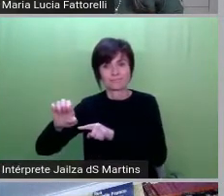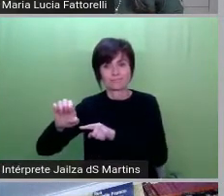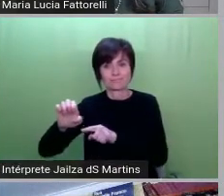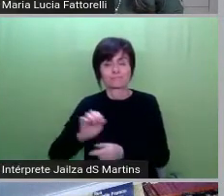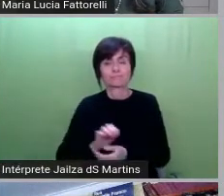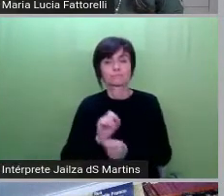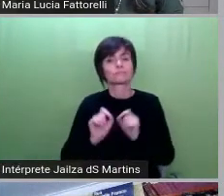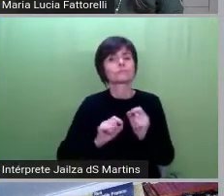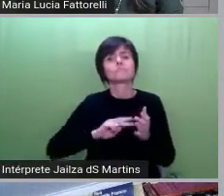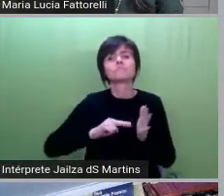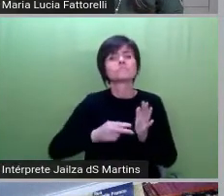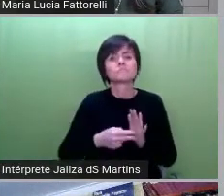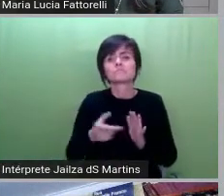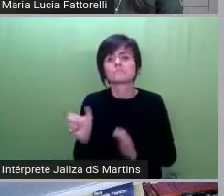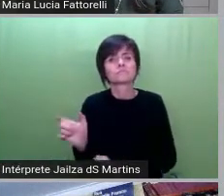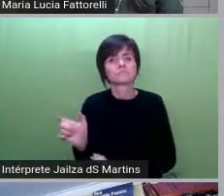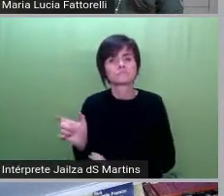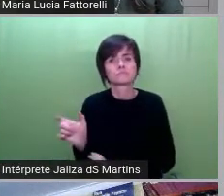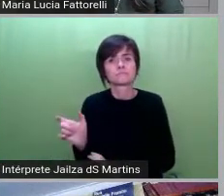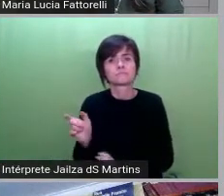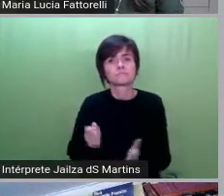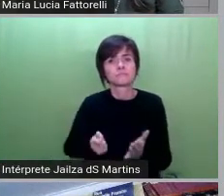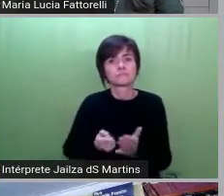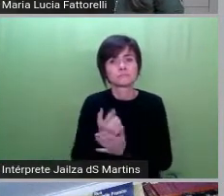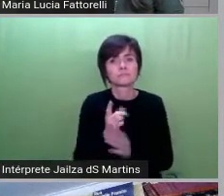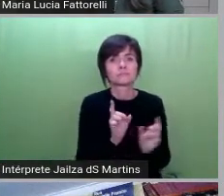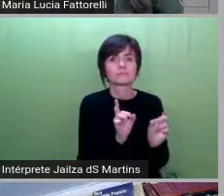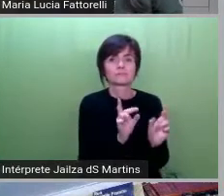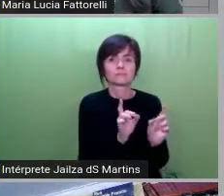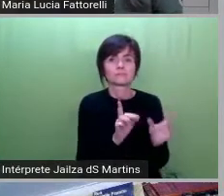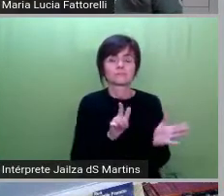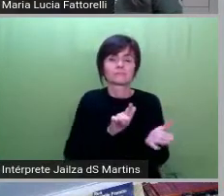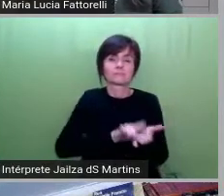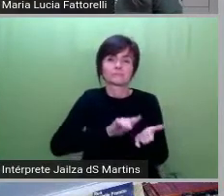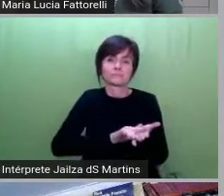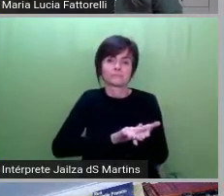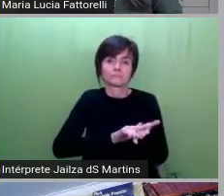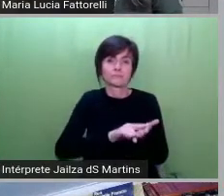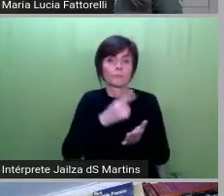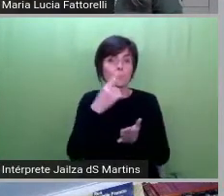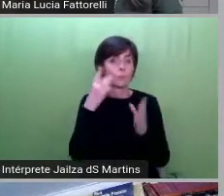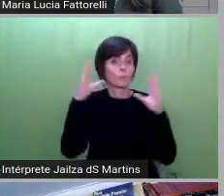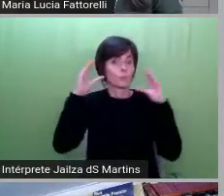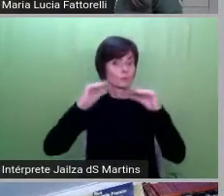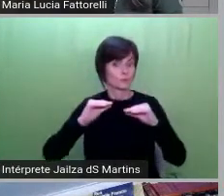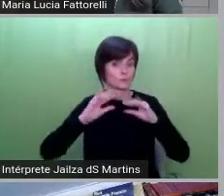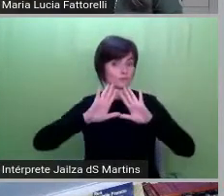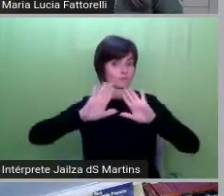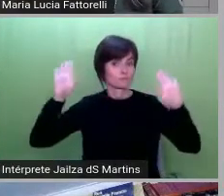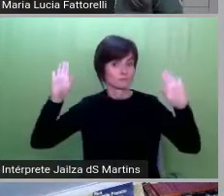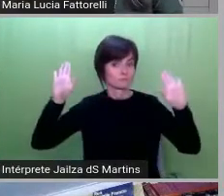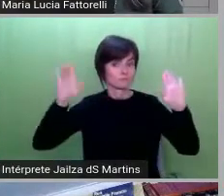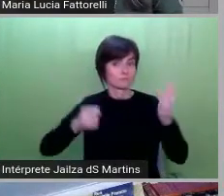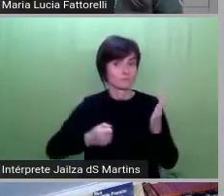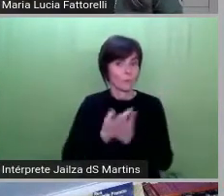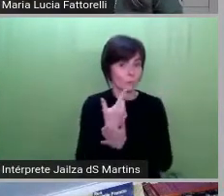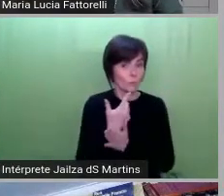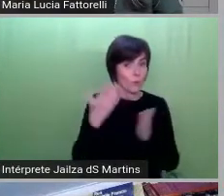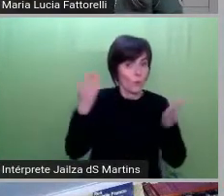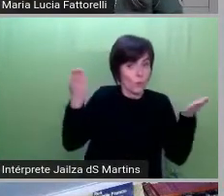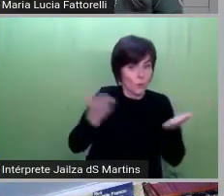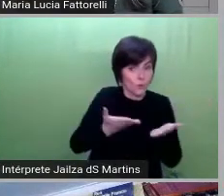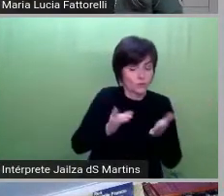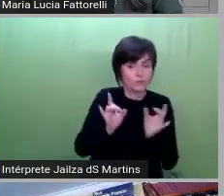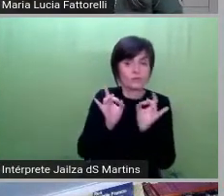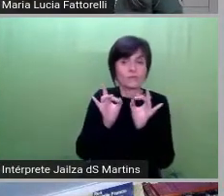Ou seja, compra e venda de títulos por uma noite. Você compra hoje e vende amanhã.